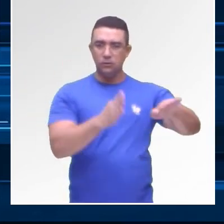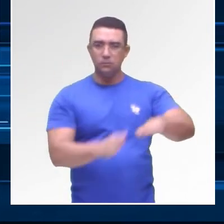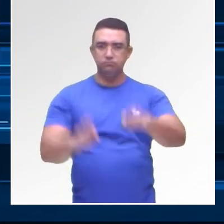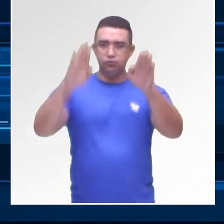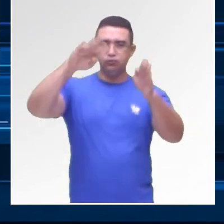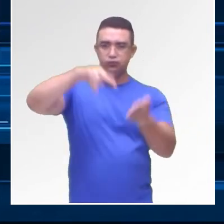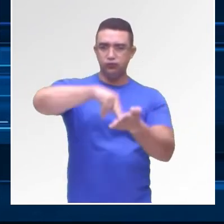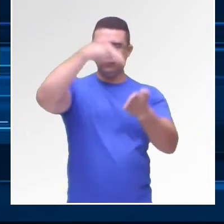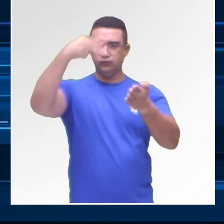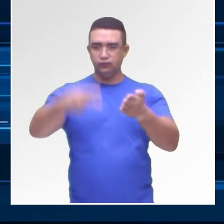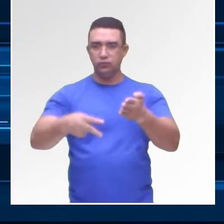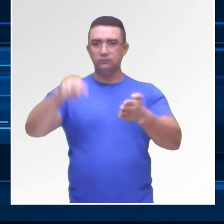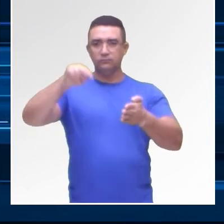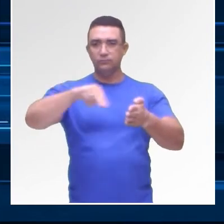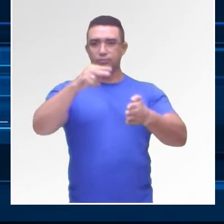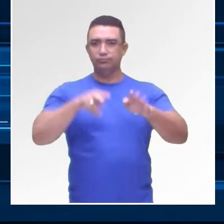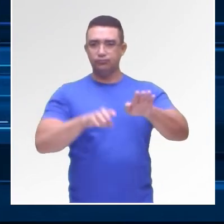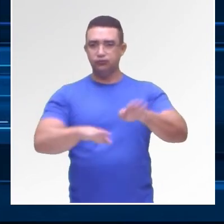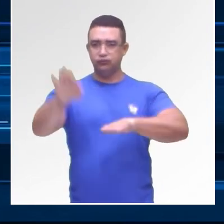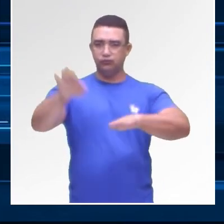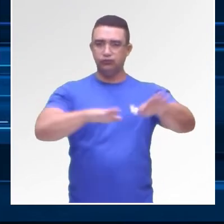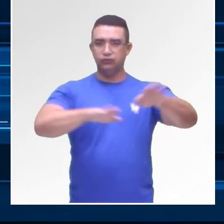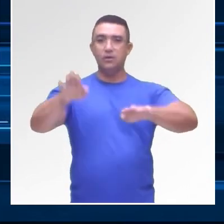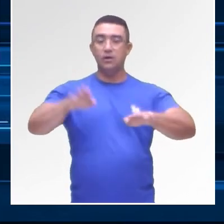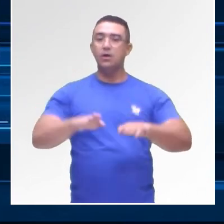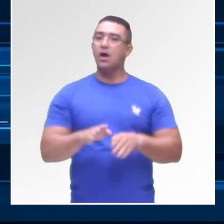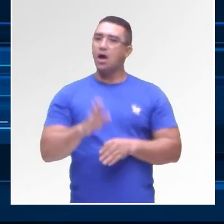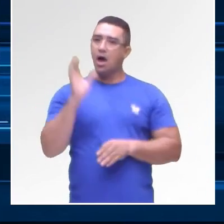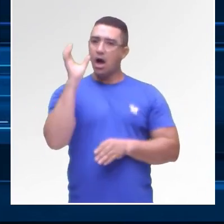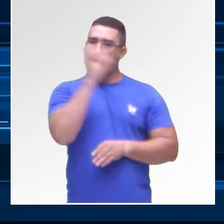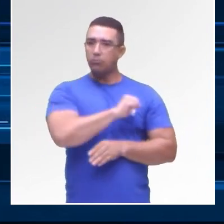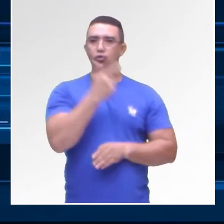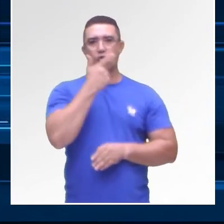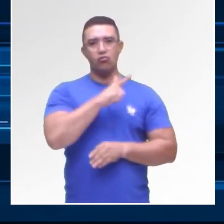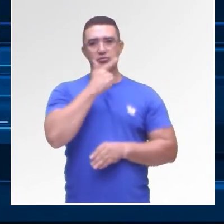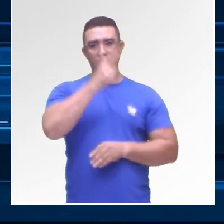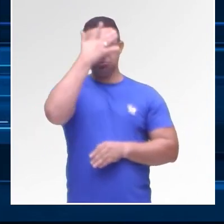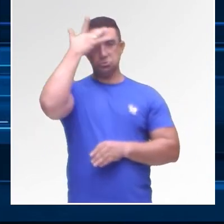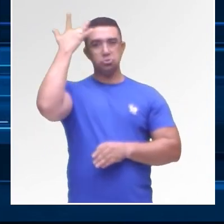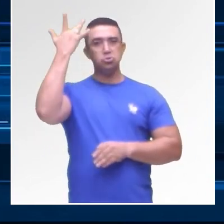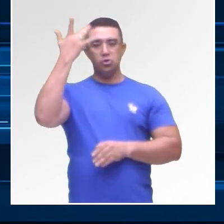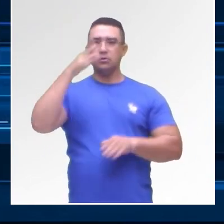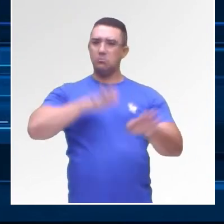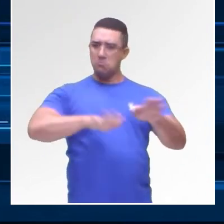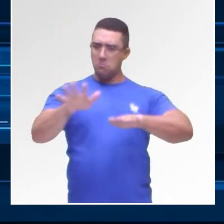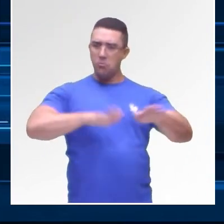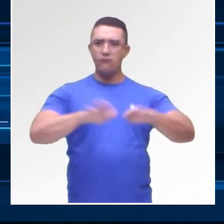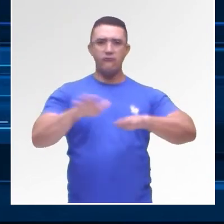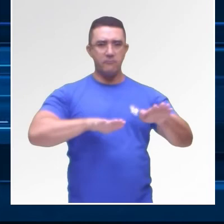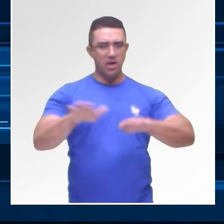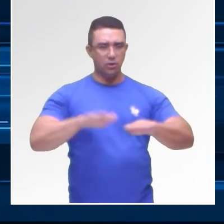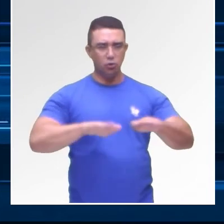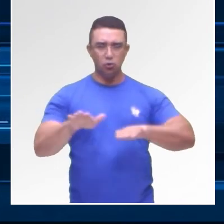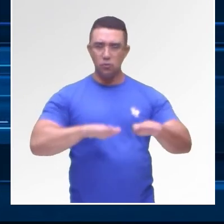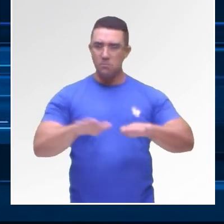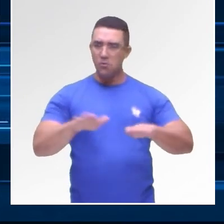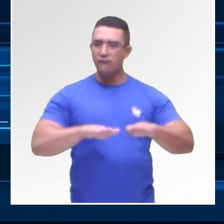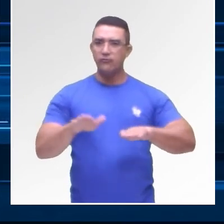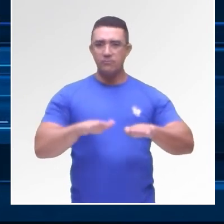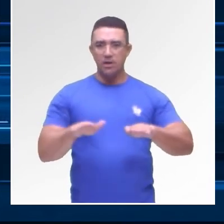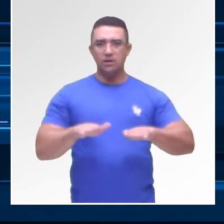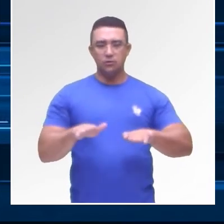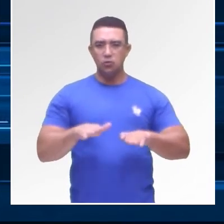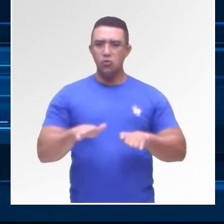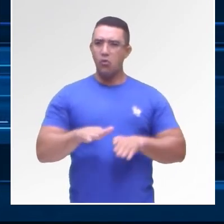bem curtinhos, fazendo com que o patinador faça movimentos bem ágeis